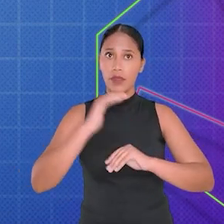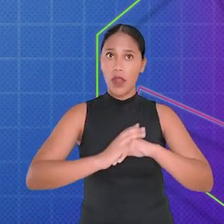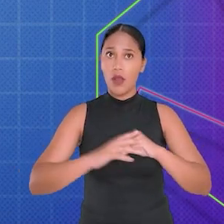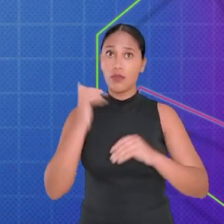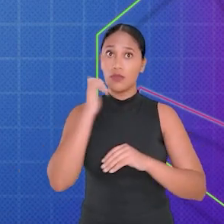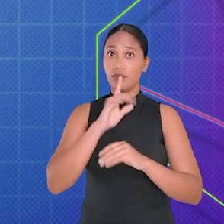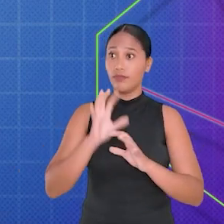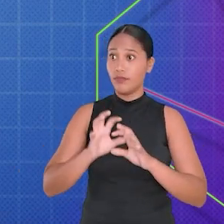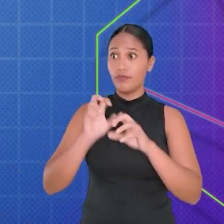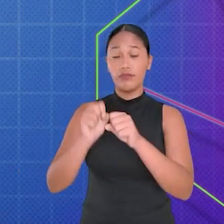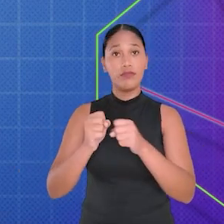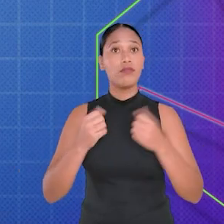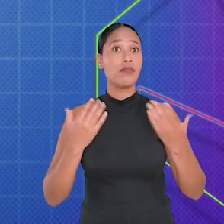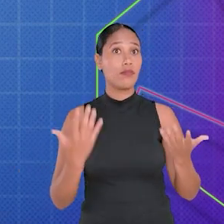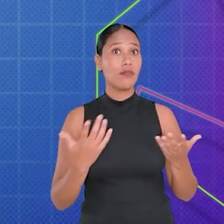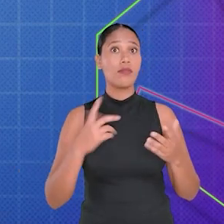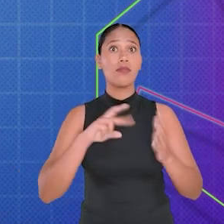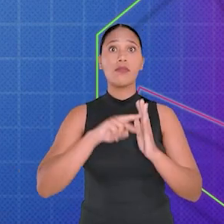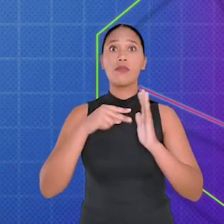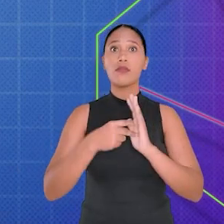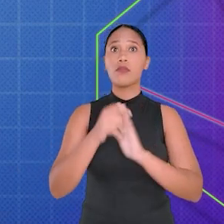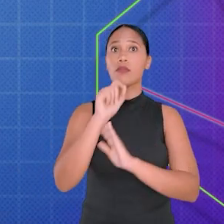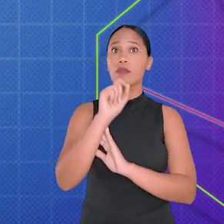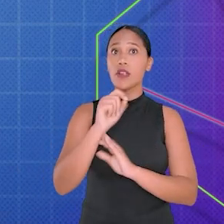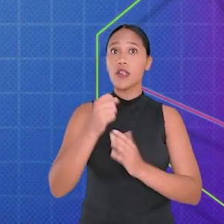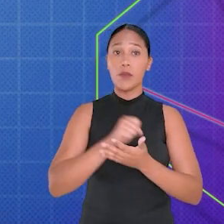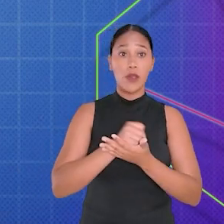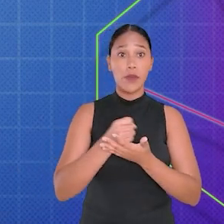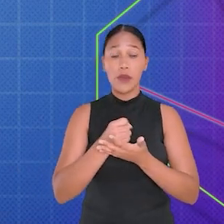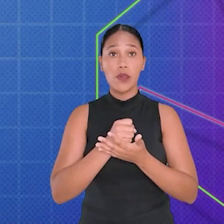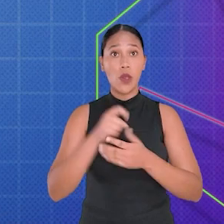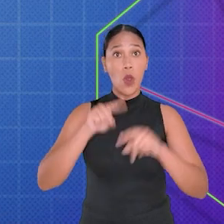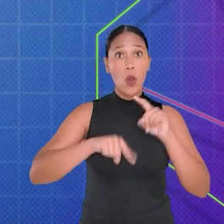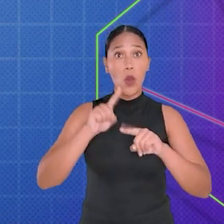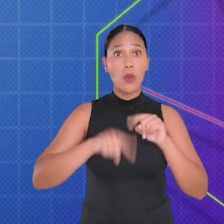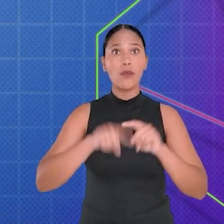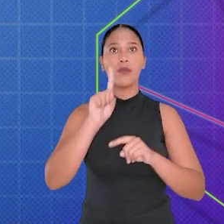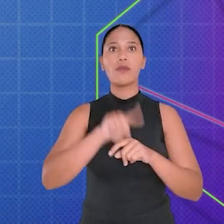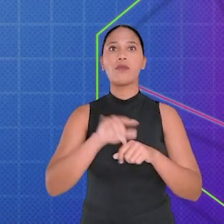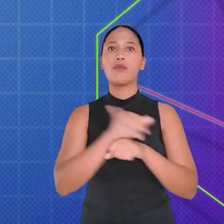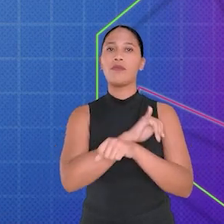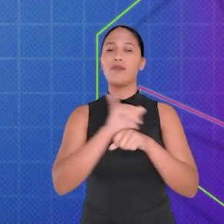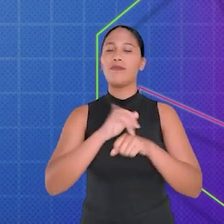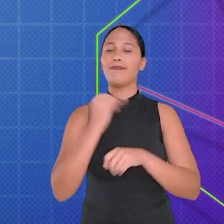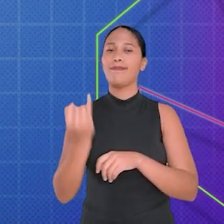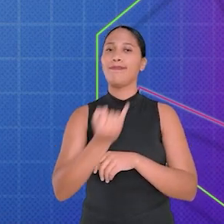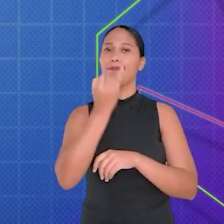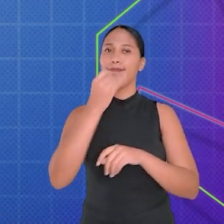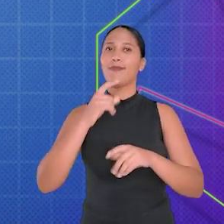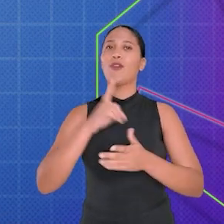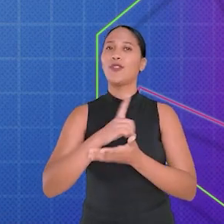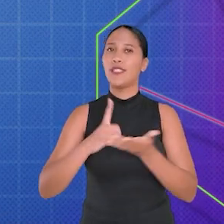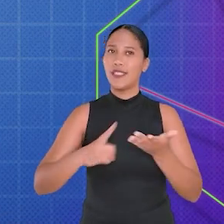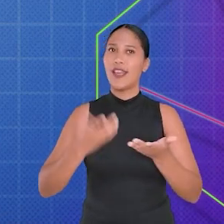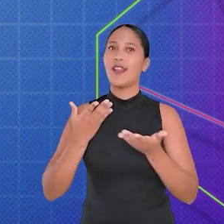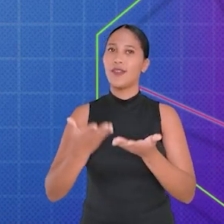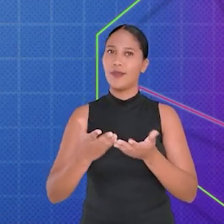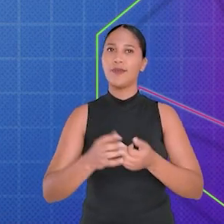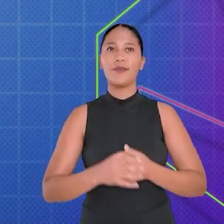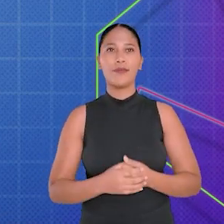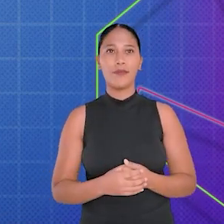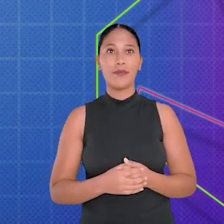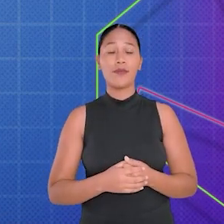que o jogador use suas habilidades de movimento para alcançá-los. Em suma, a relação espacial da jogabilidade com objetos é uma